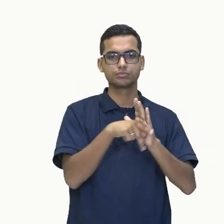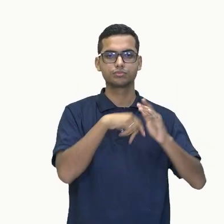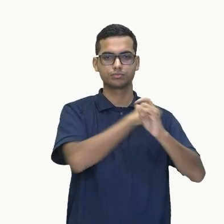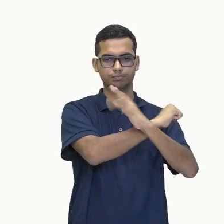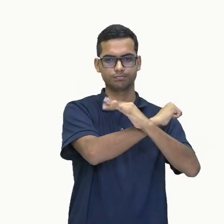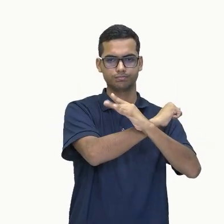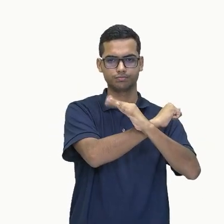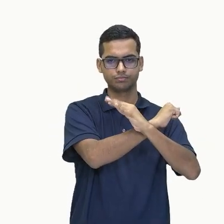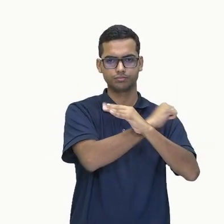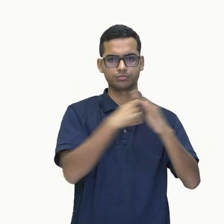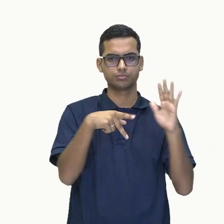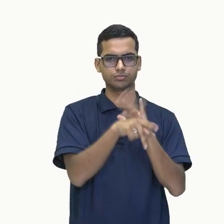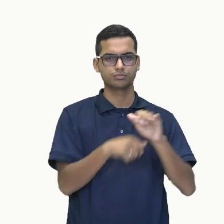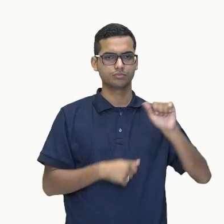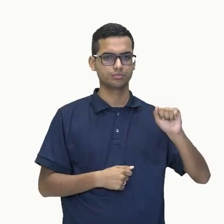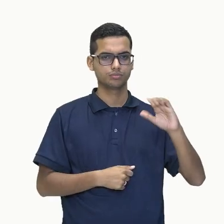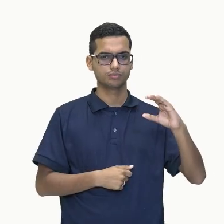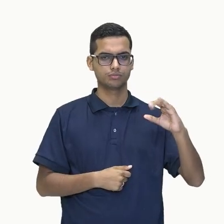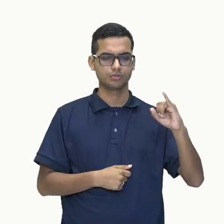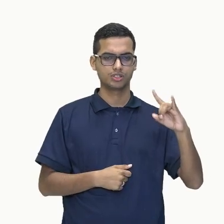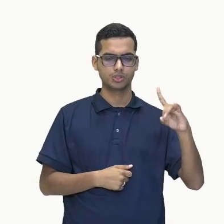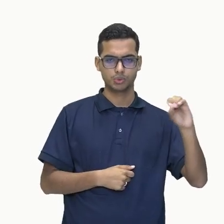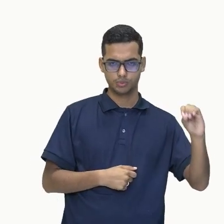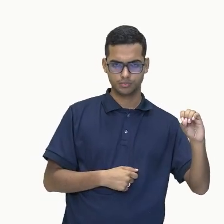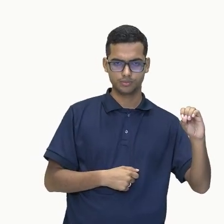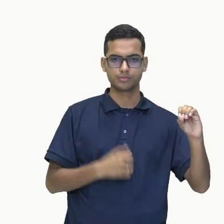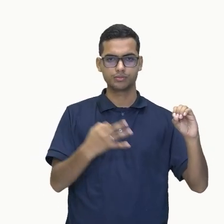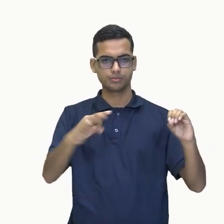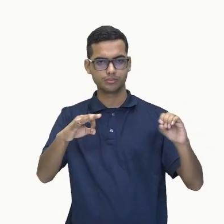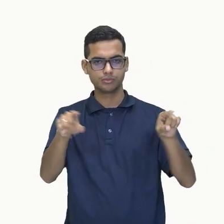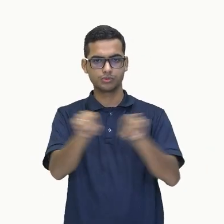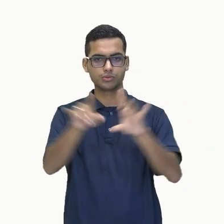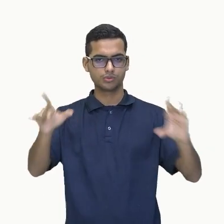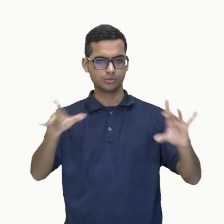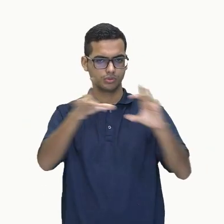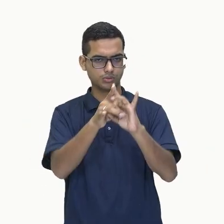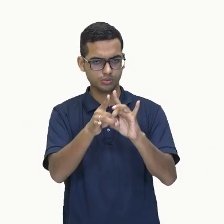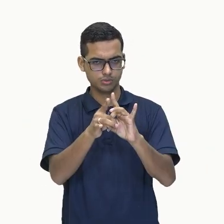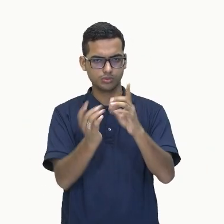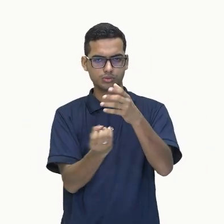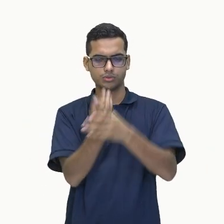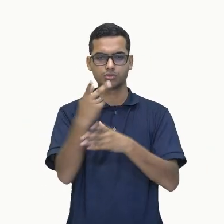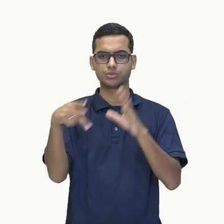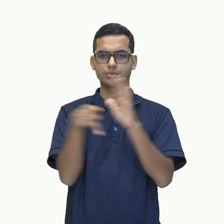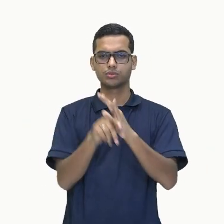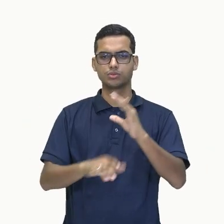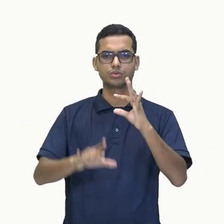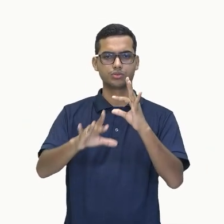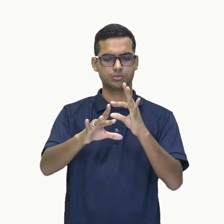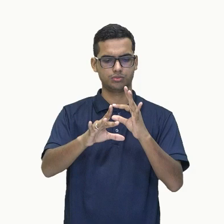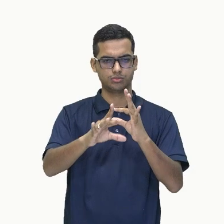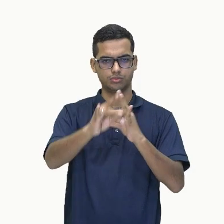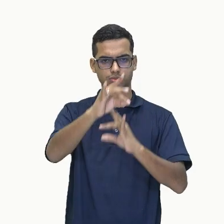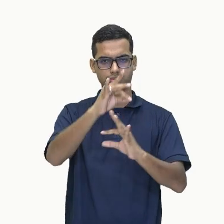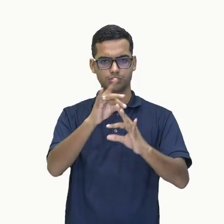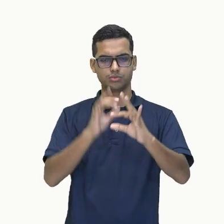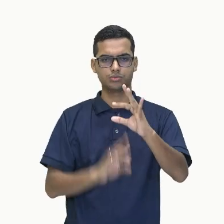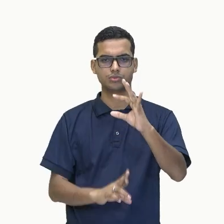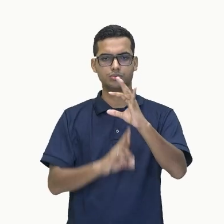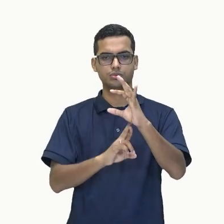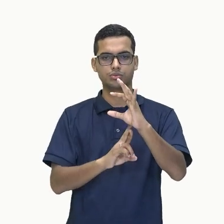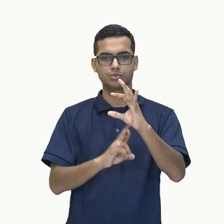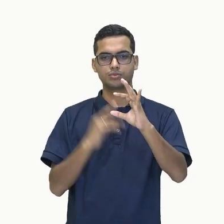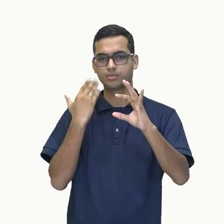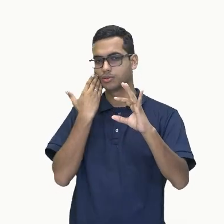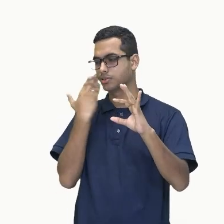mesma forma, aqui tem o composto amina e aqui tem o composto ácido. Quando as duas se juntam,